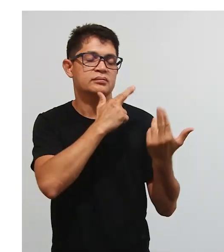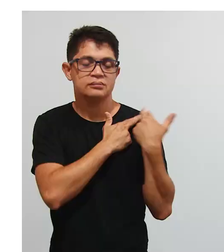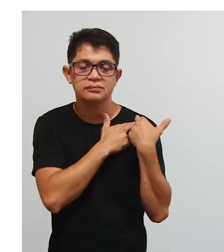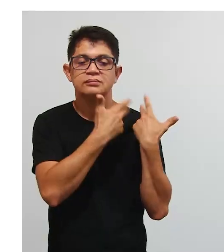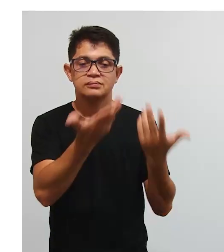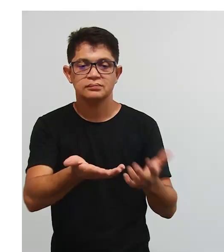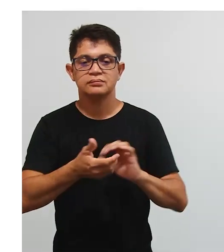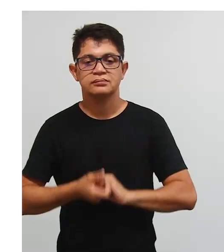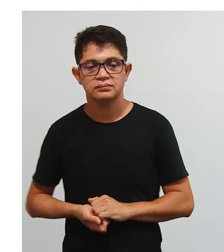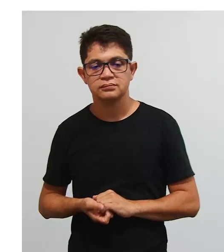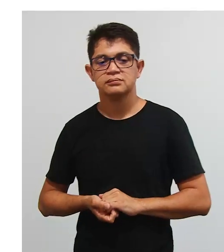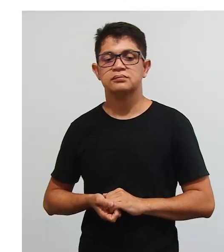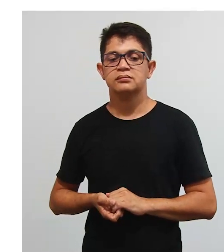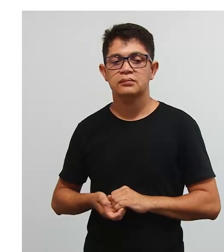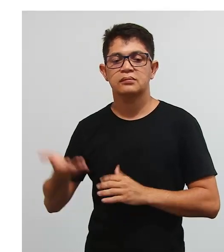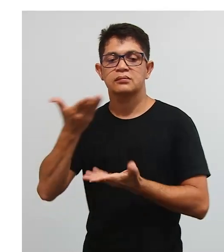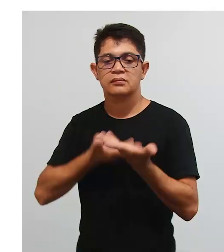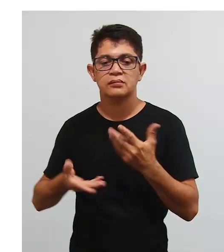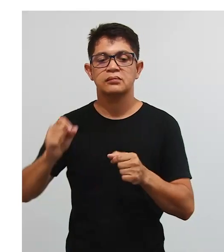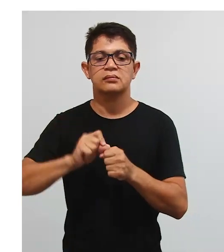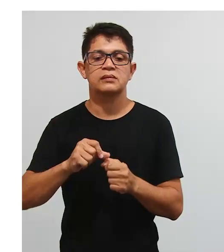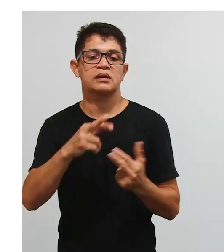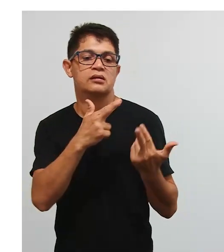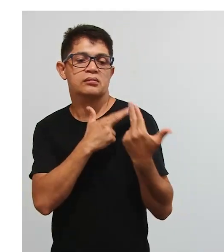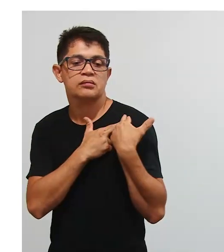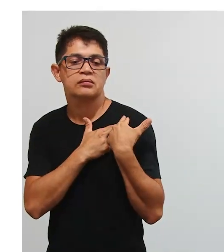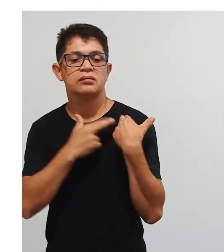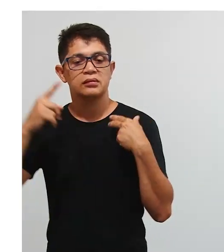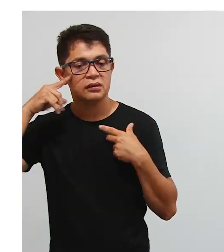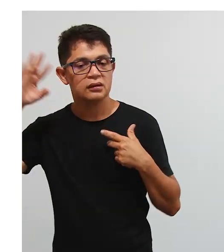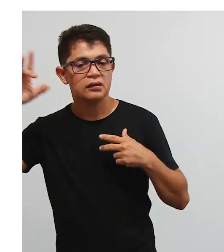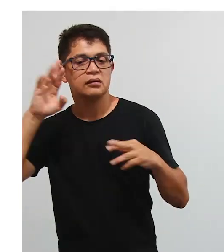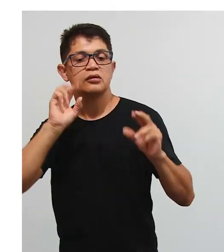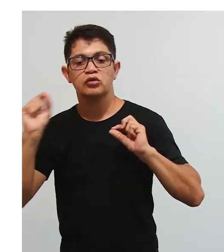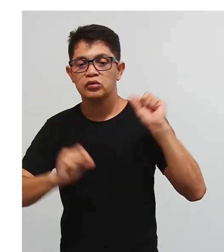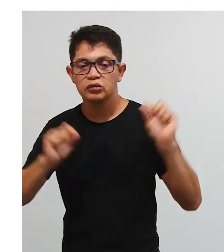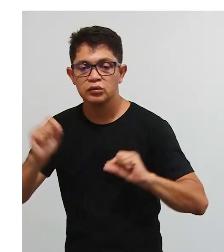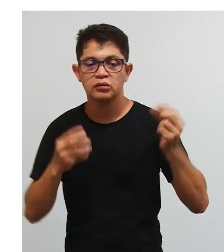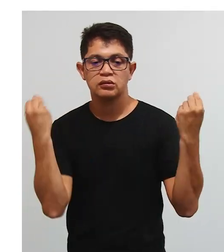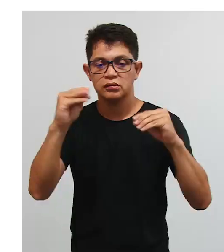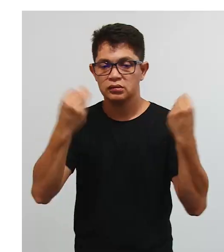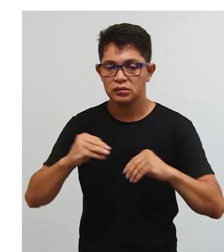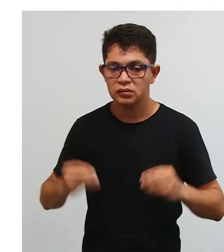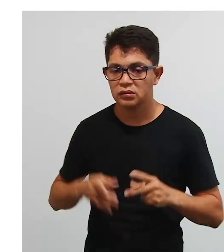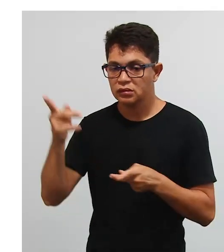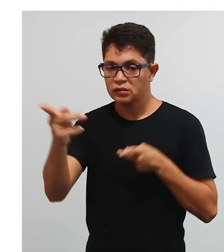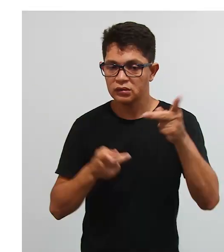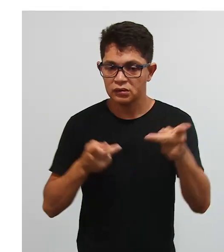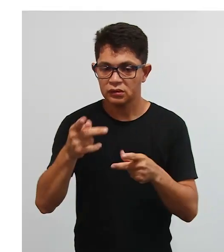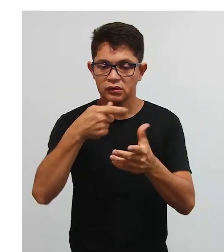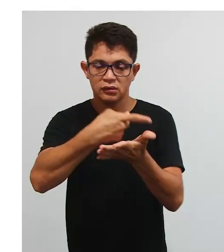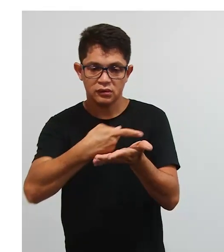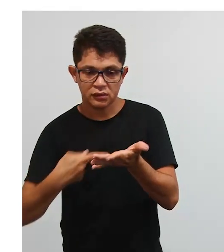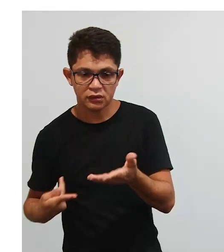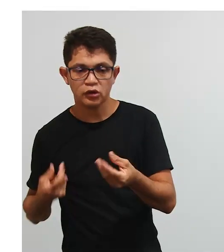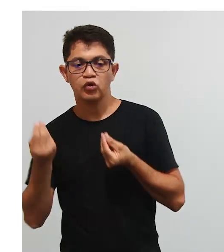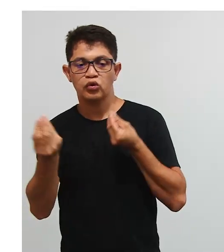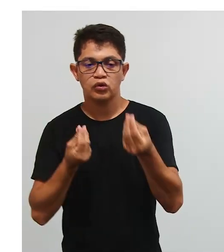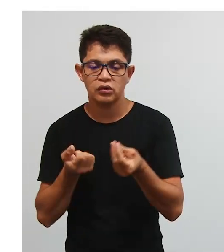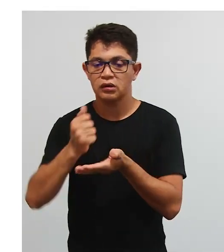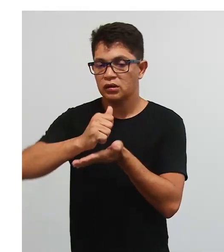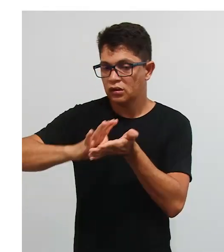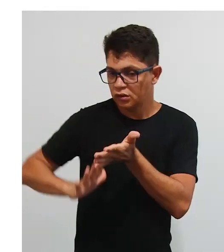têm a responsabilidade geral de participar do planejamento, da gestão e da execução e também da avaliação